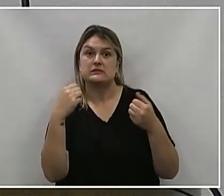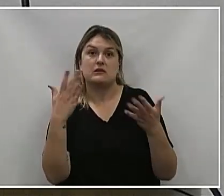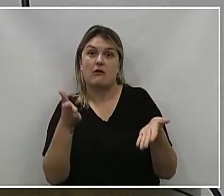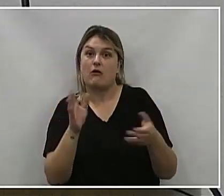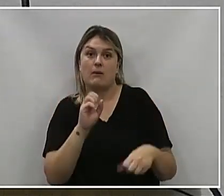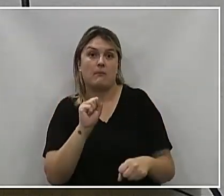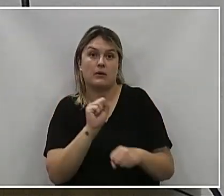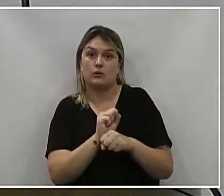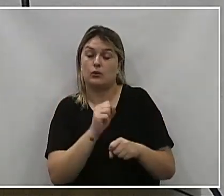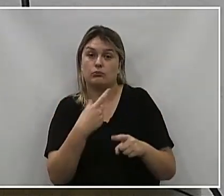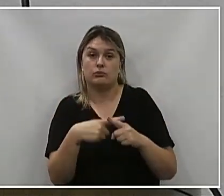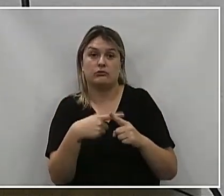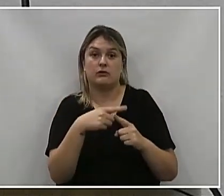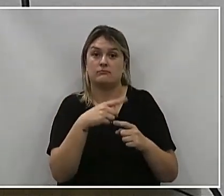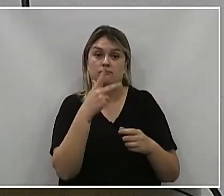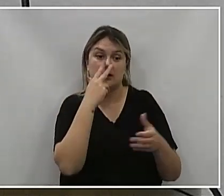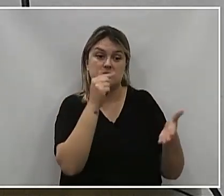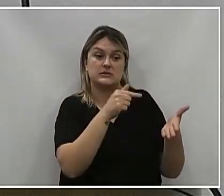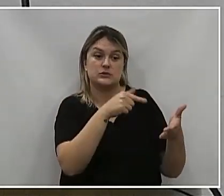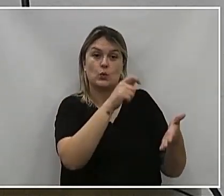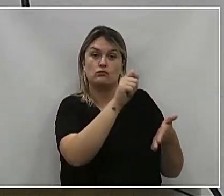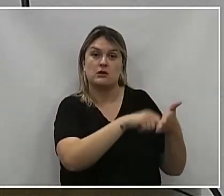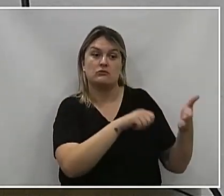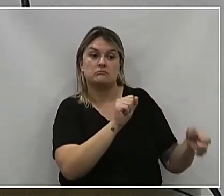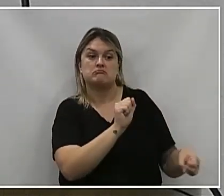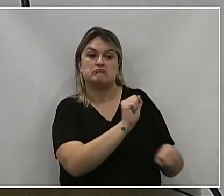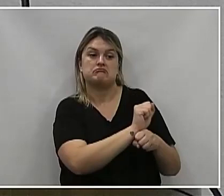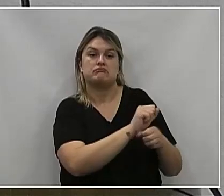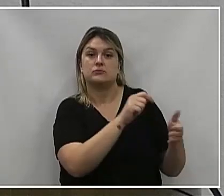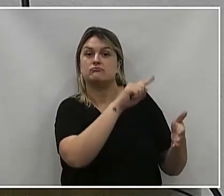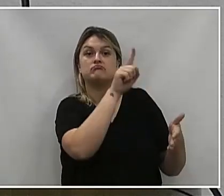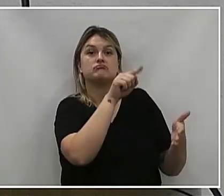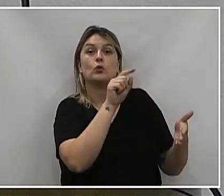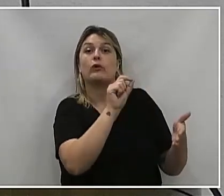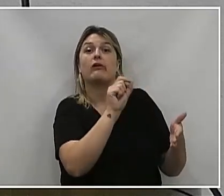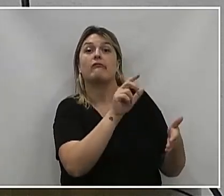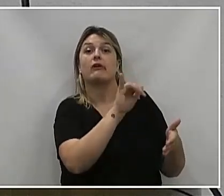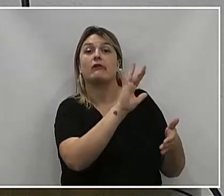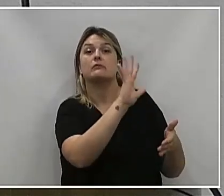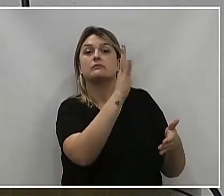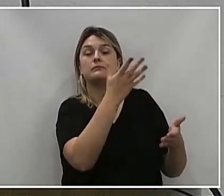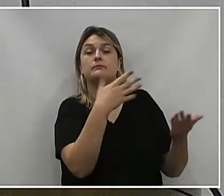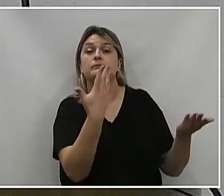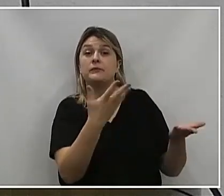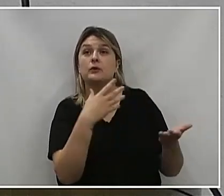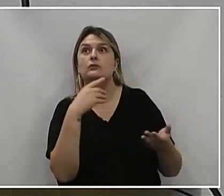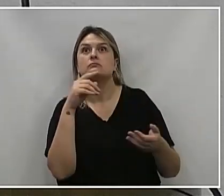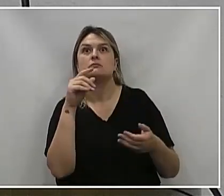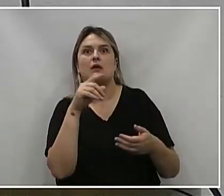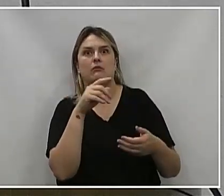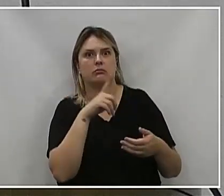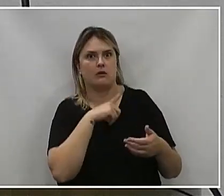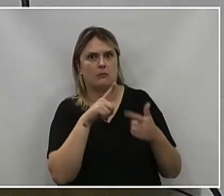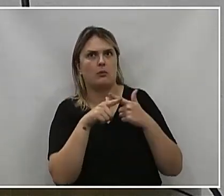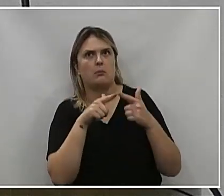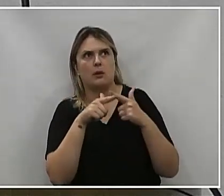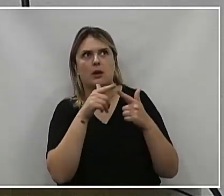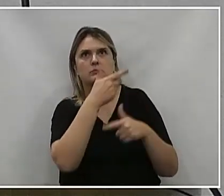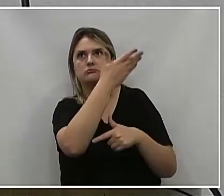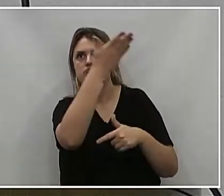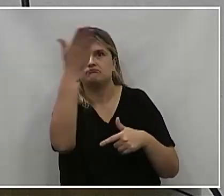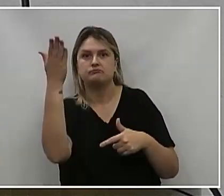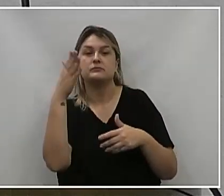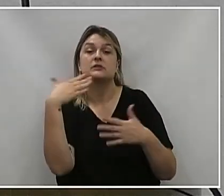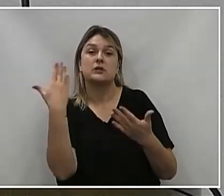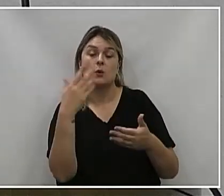conta dessa indefinição do que vai ser feito com esse contrato. Visando essa necessidade, fomos